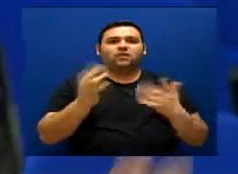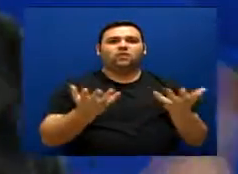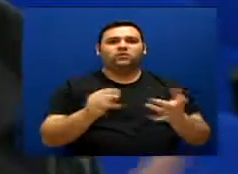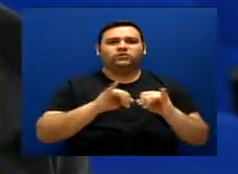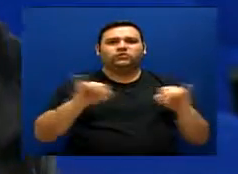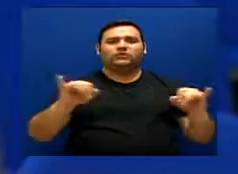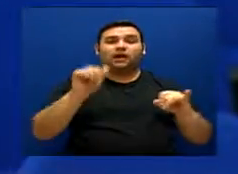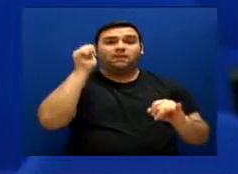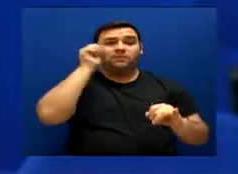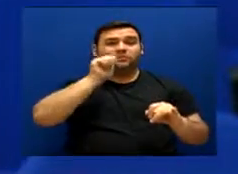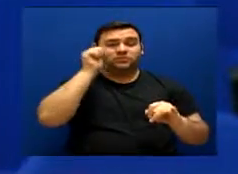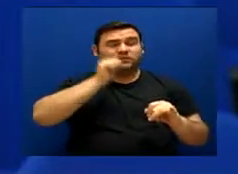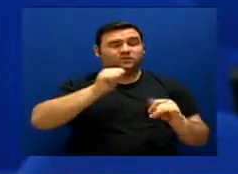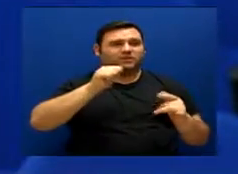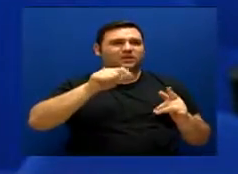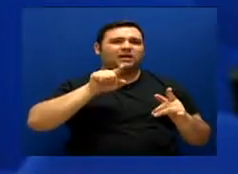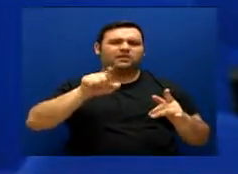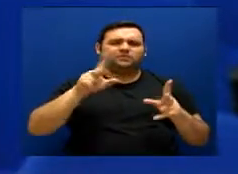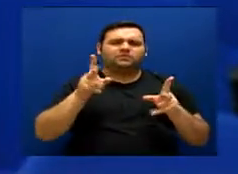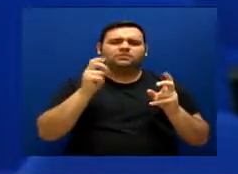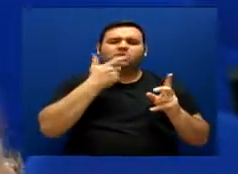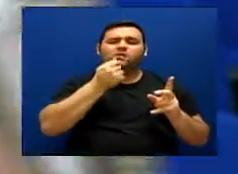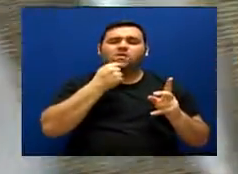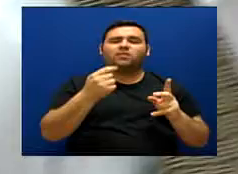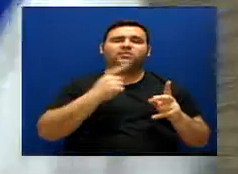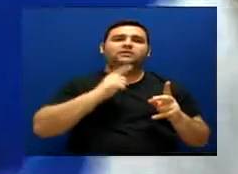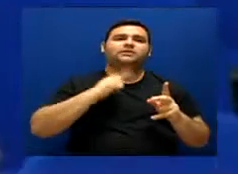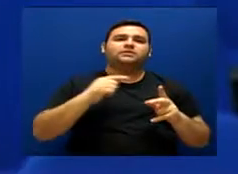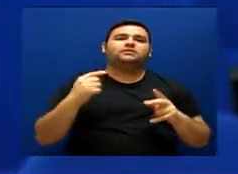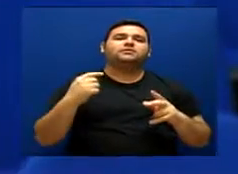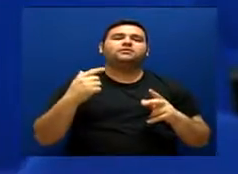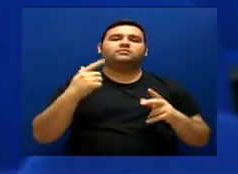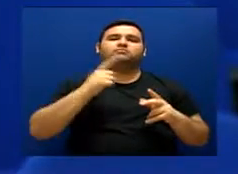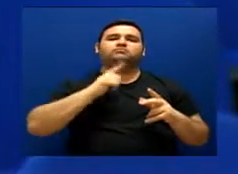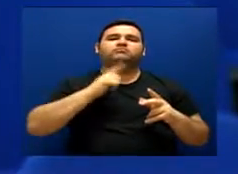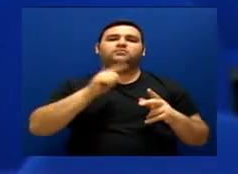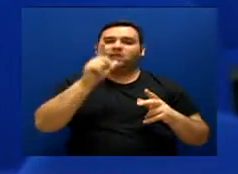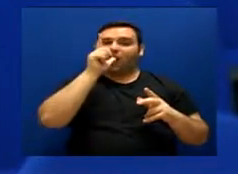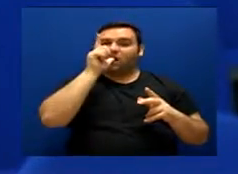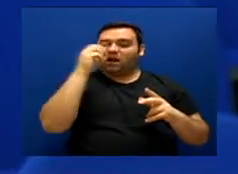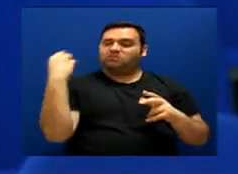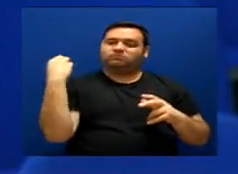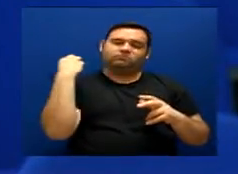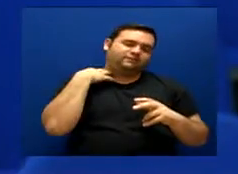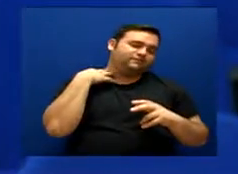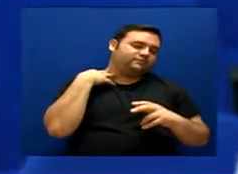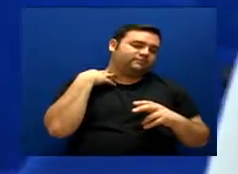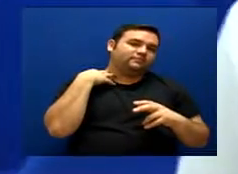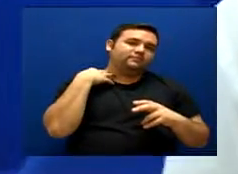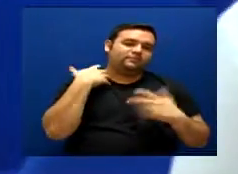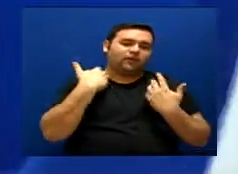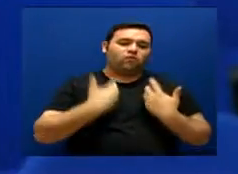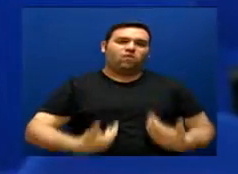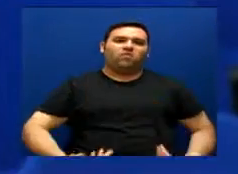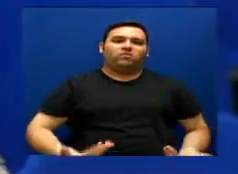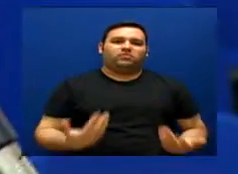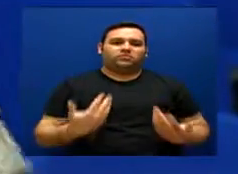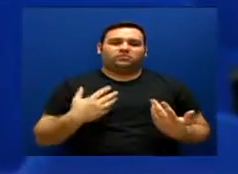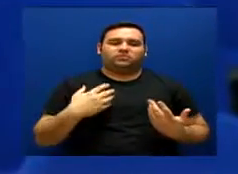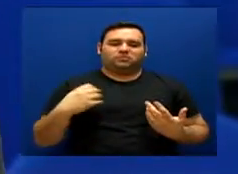jornal, de uma mulher onde percebeu que um homem ejaculou nela, né, no corpo